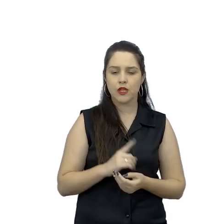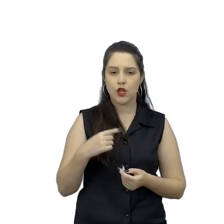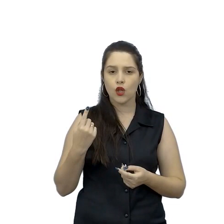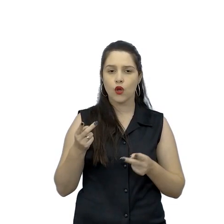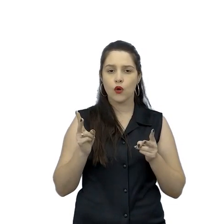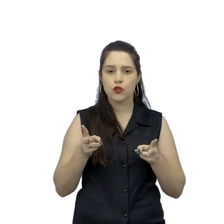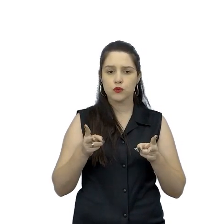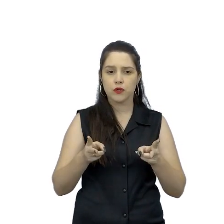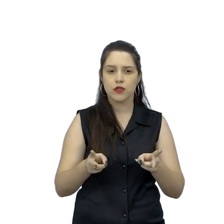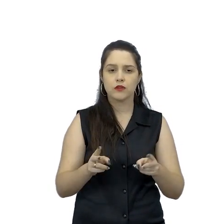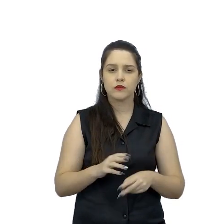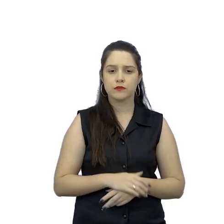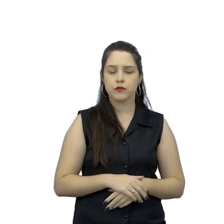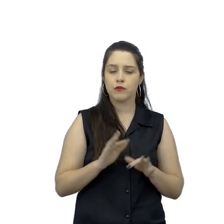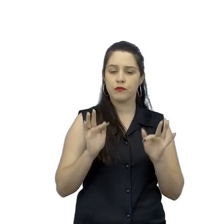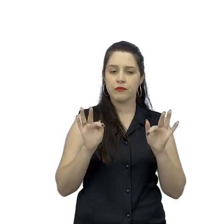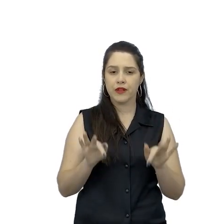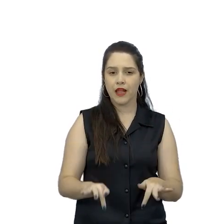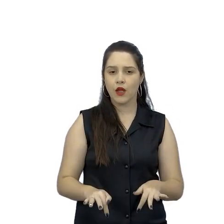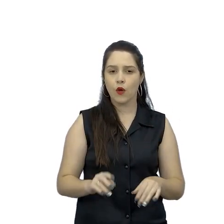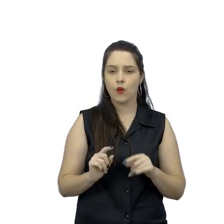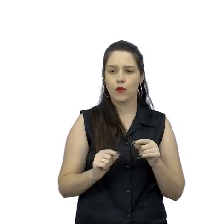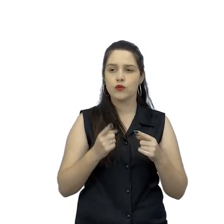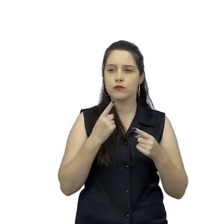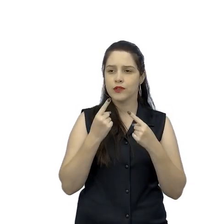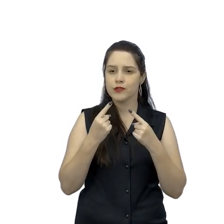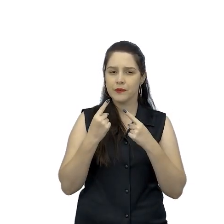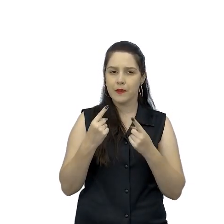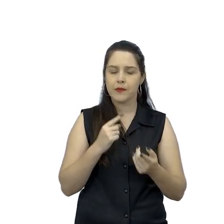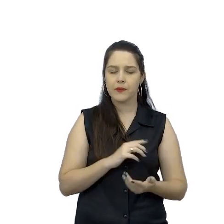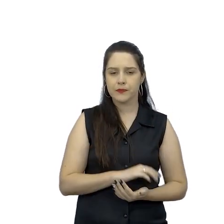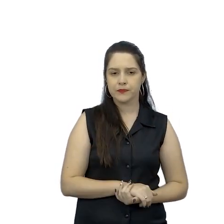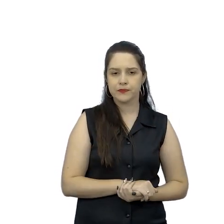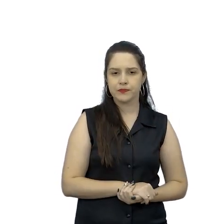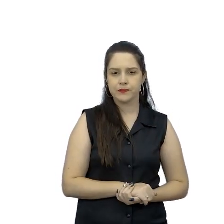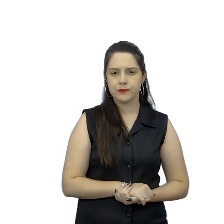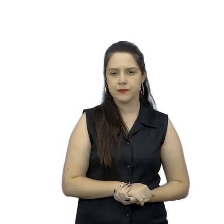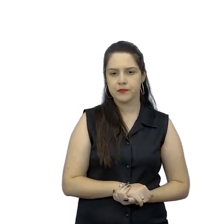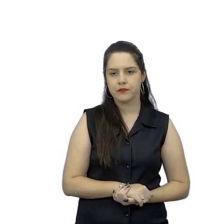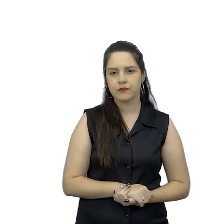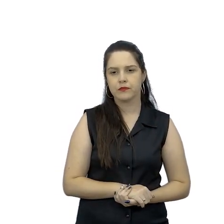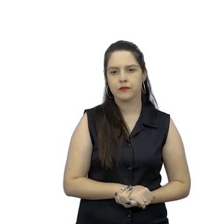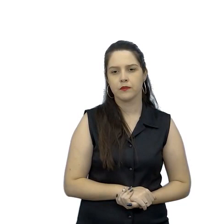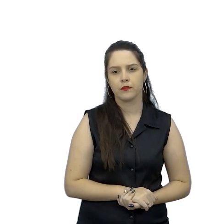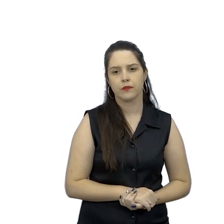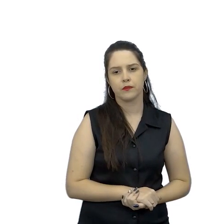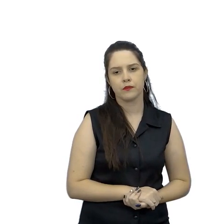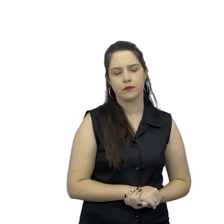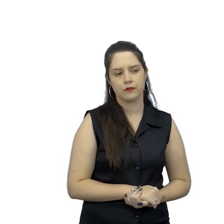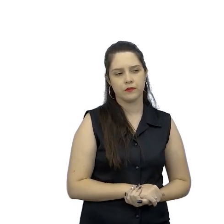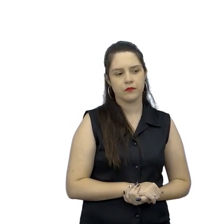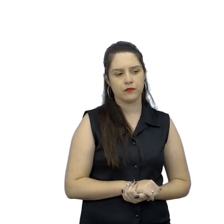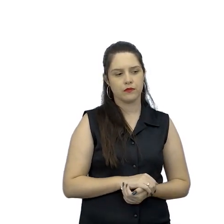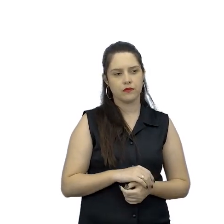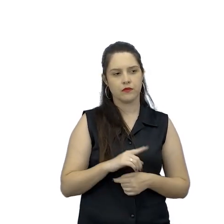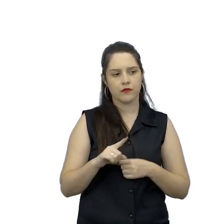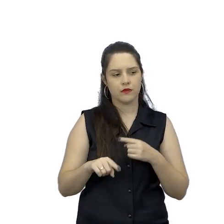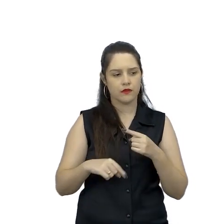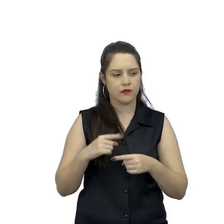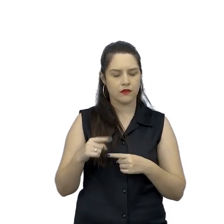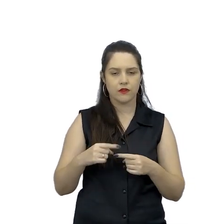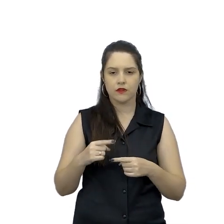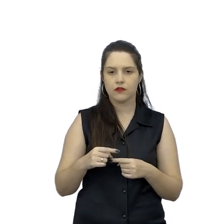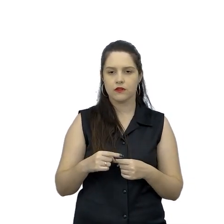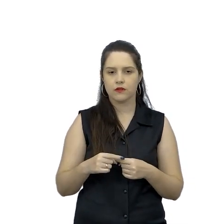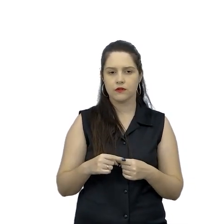aqui, indo já para o final aqui do nosso bate-papo, depois